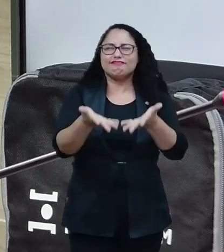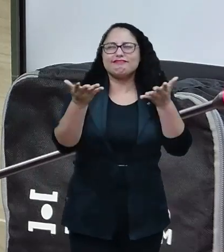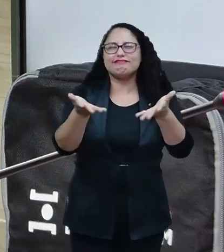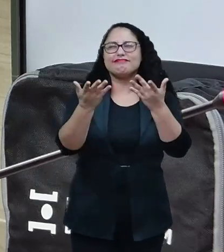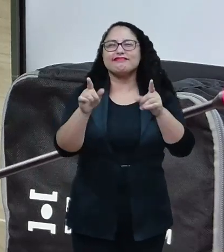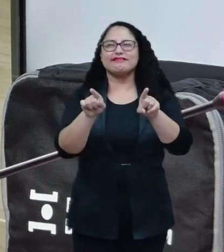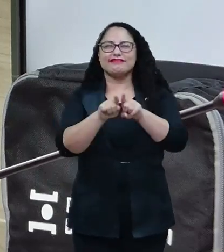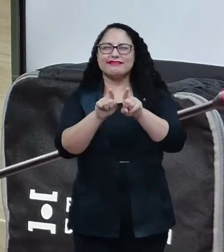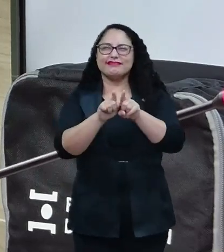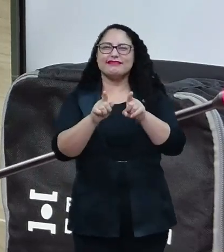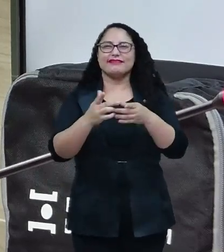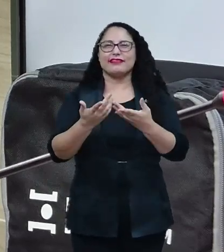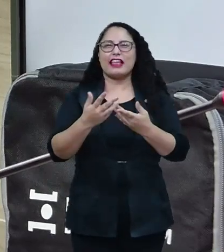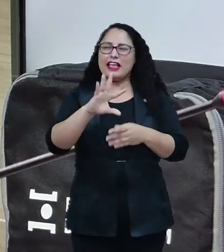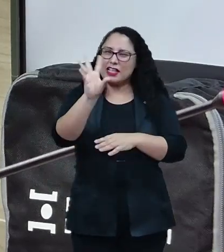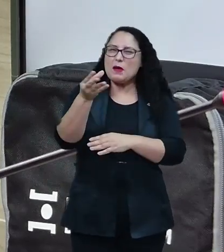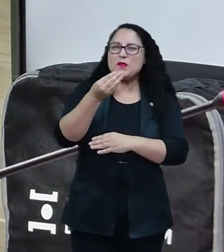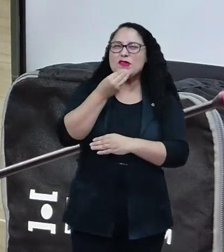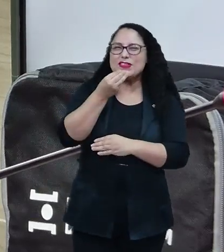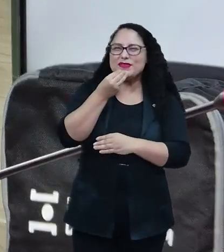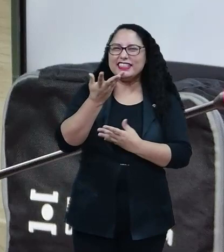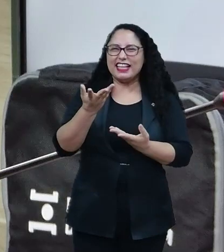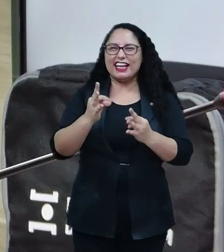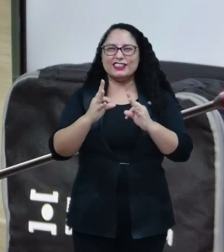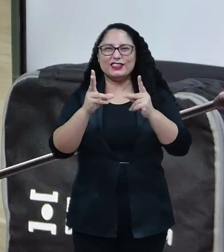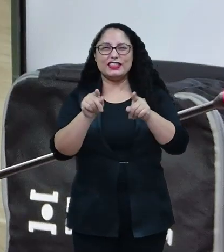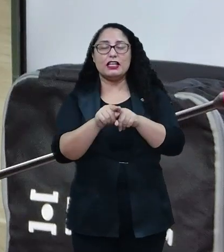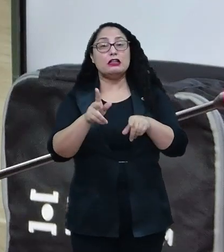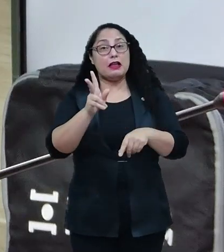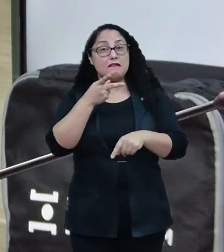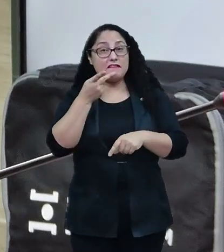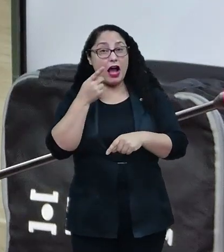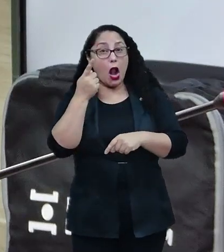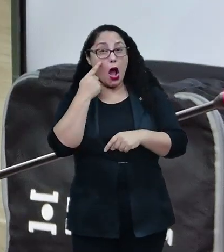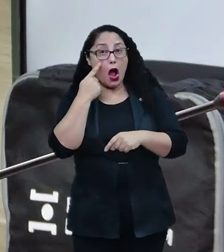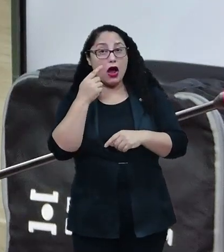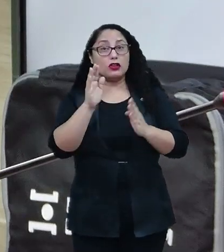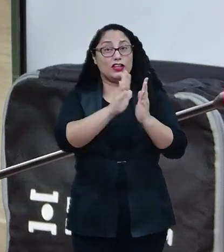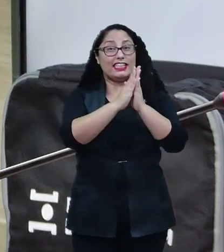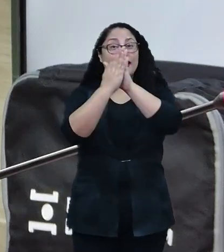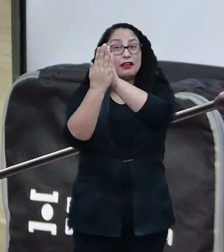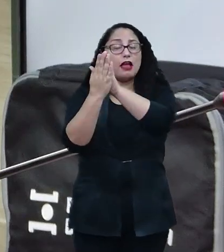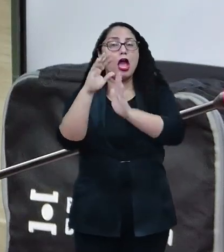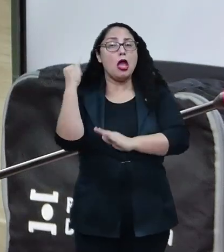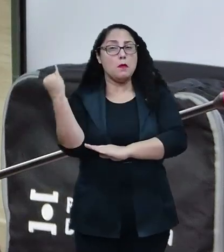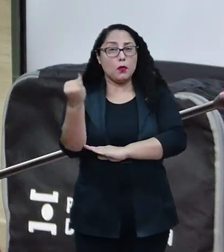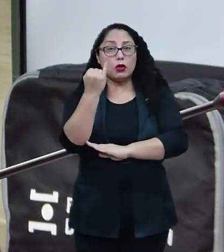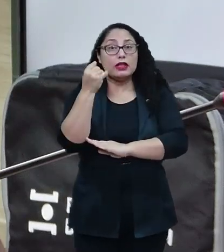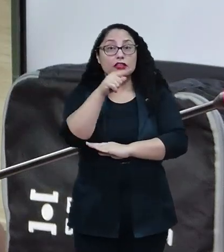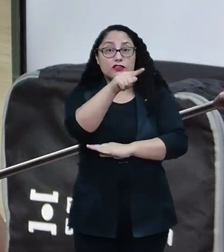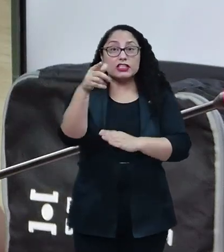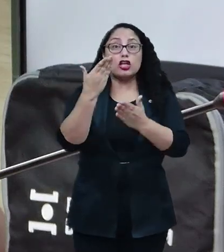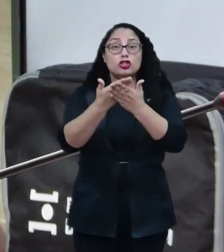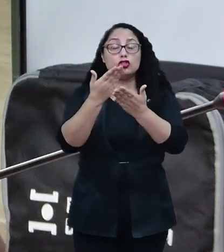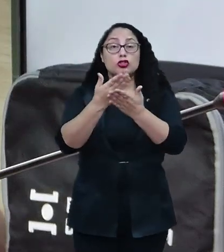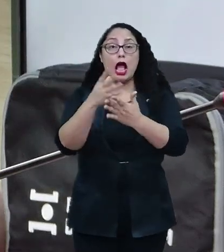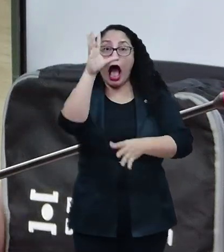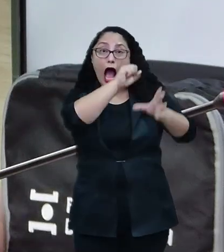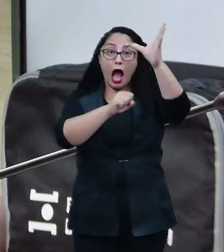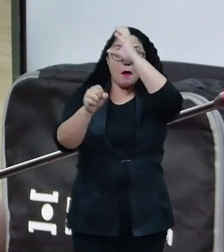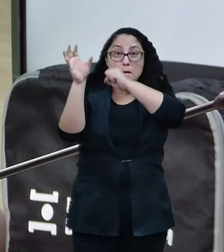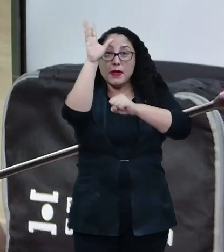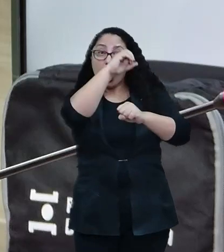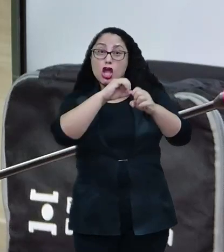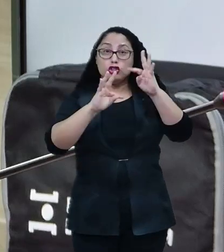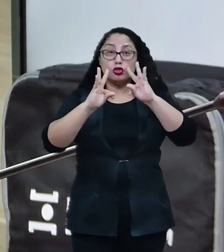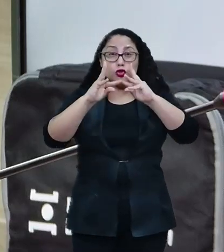proporcionado essa possibilidade, né? Eu sempre falo, olha, no intercâmbio é muito importante que vocês estudem, que absorvam o conteúdo que está